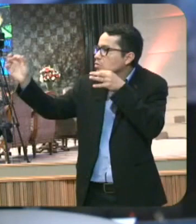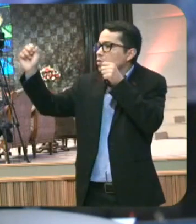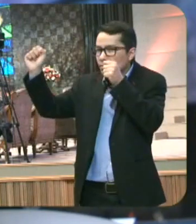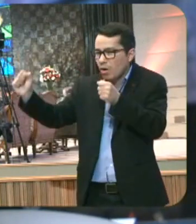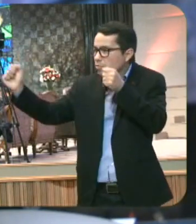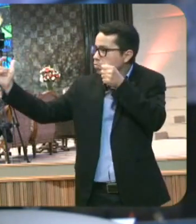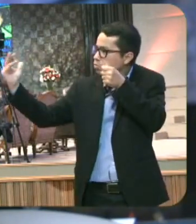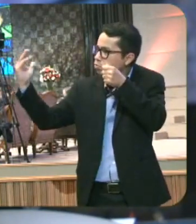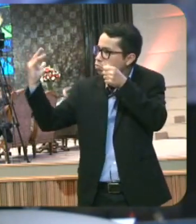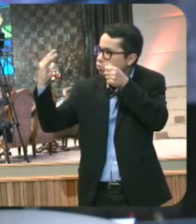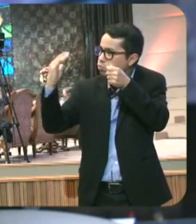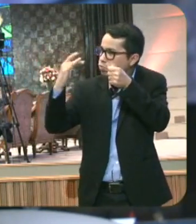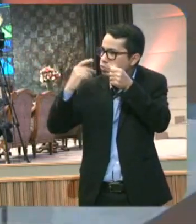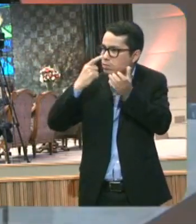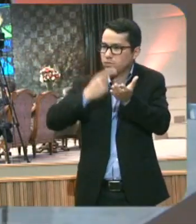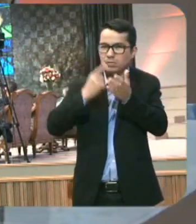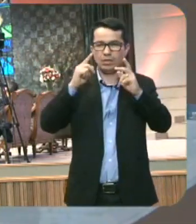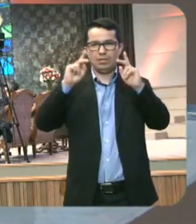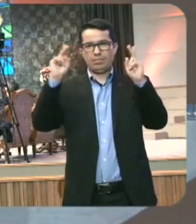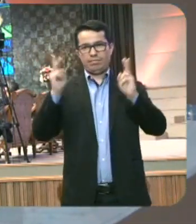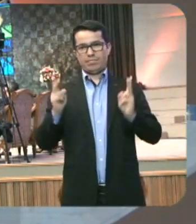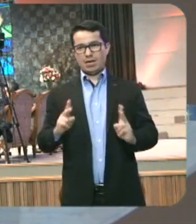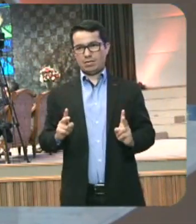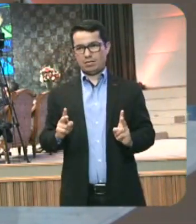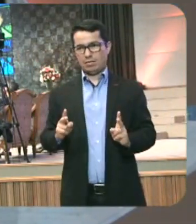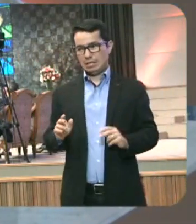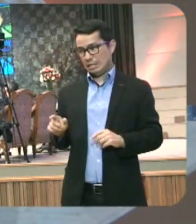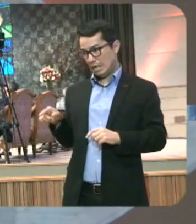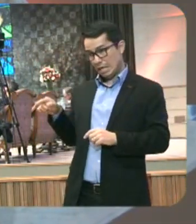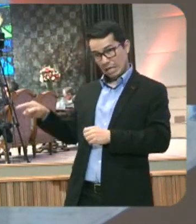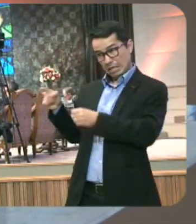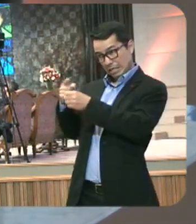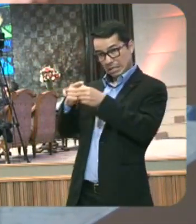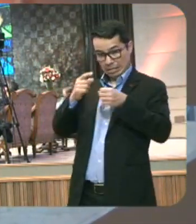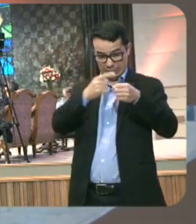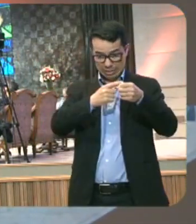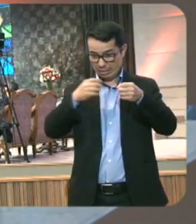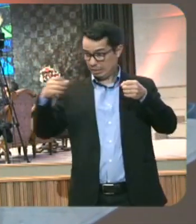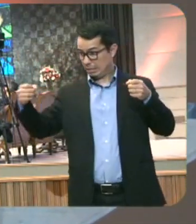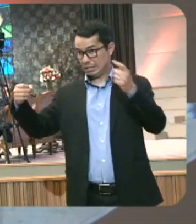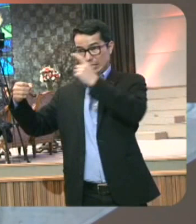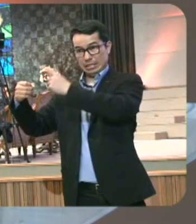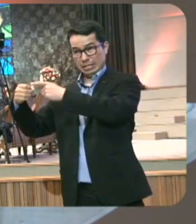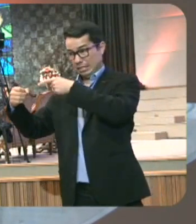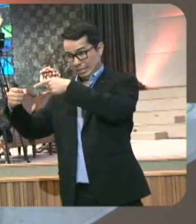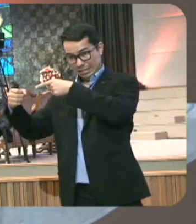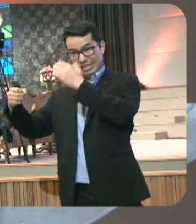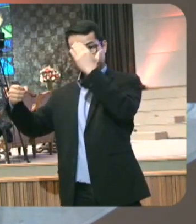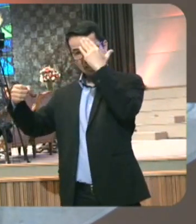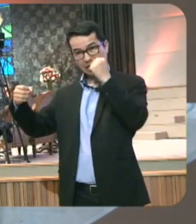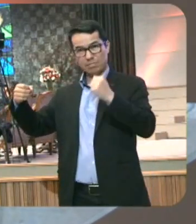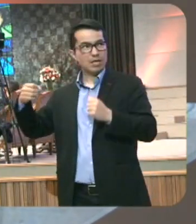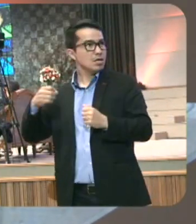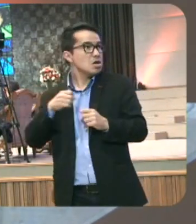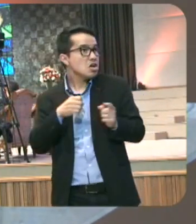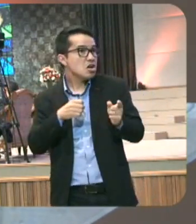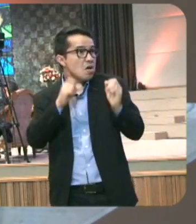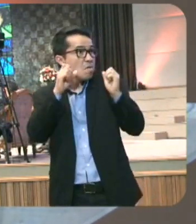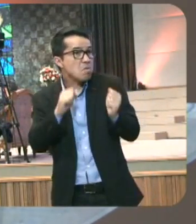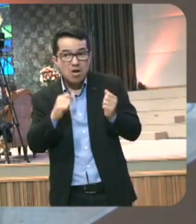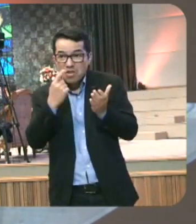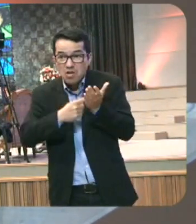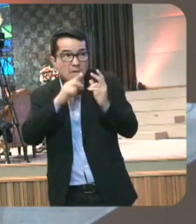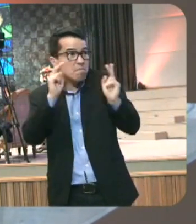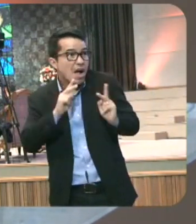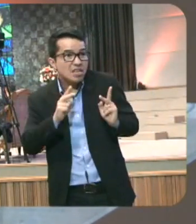de paz. E eles se valeram desse princípio, que eu não sei como eles souberam, e